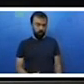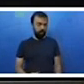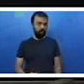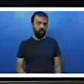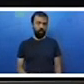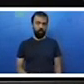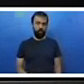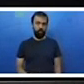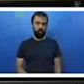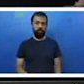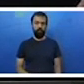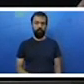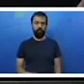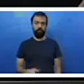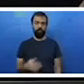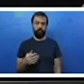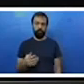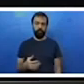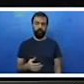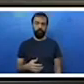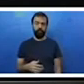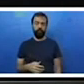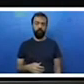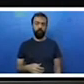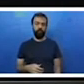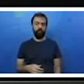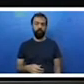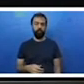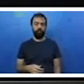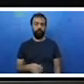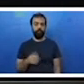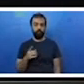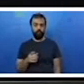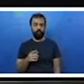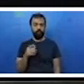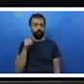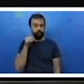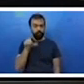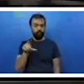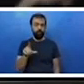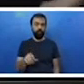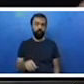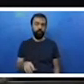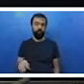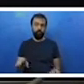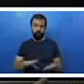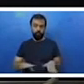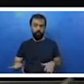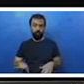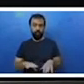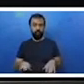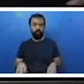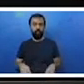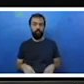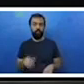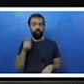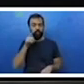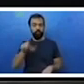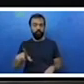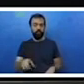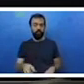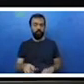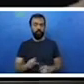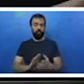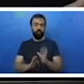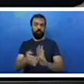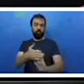atividade, né? Então essa resistência, esse fôlego a mais, para você conseguir realizar as diversas manobras e não se cansar tanto. A